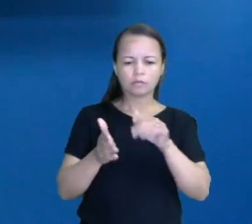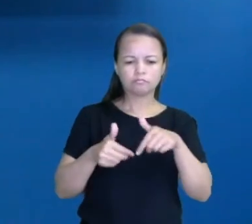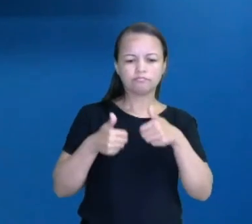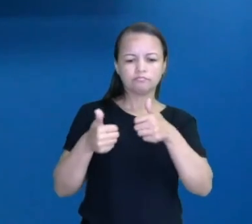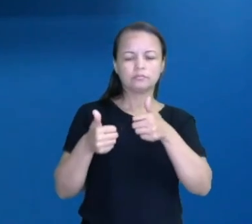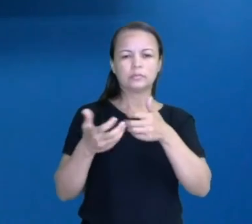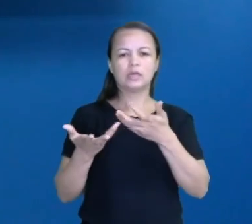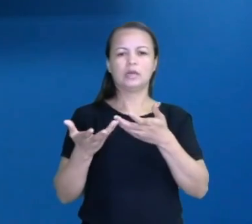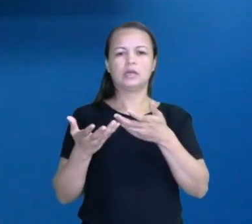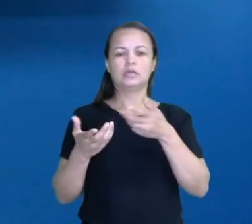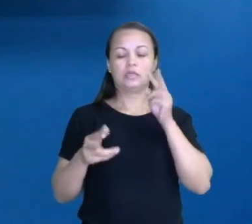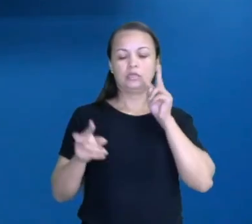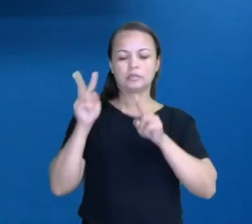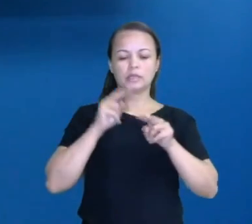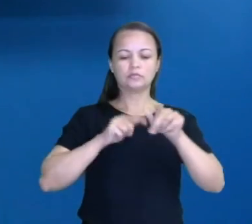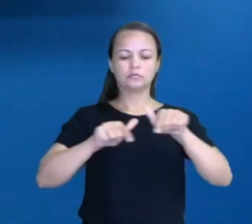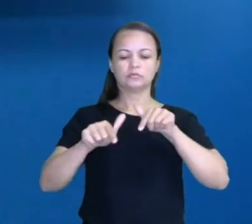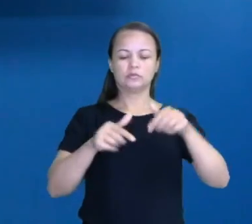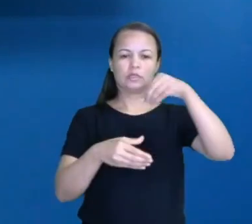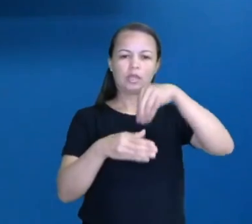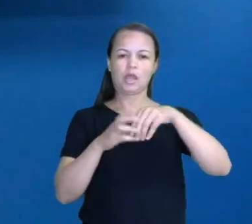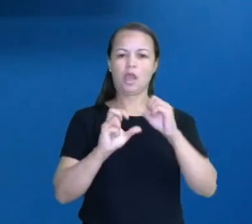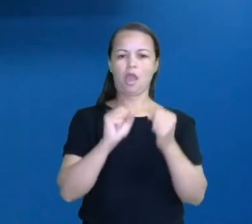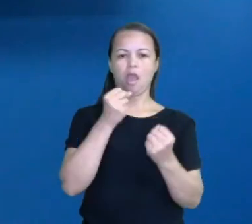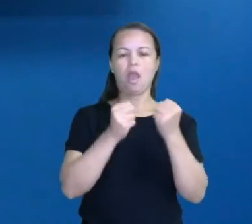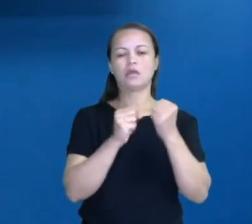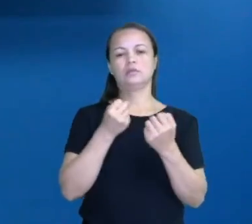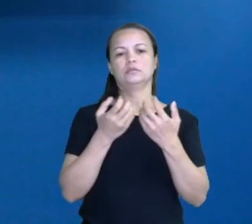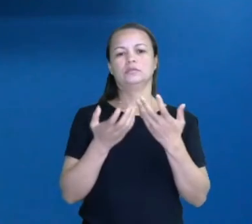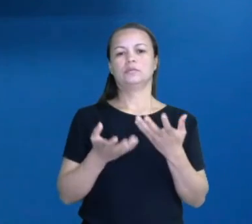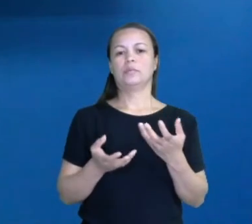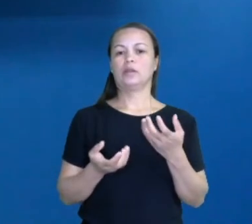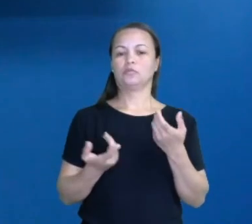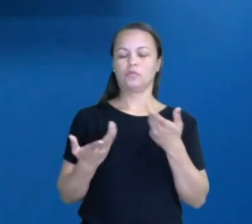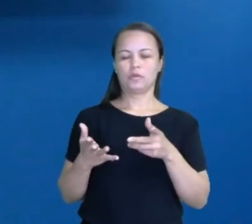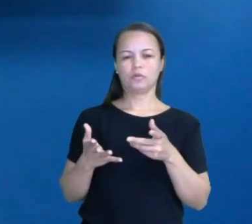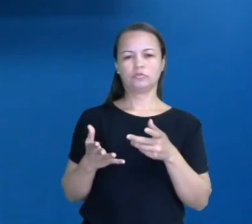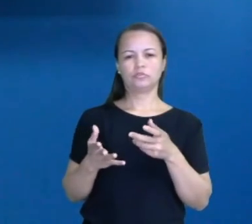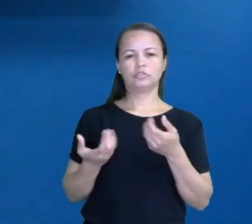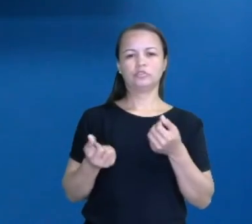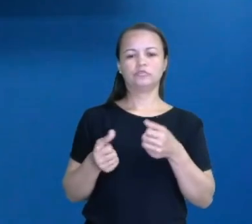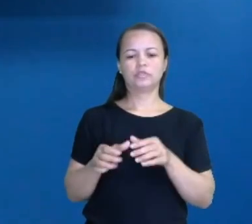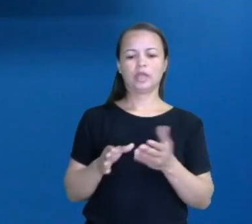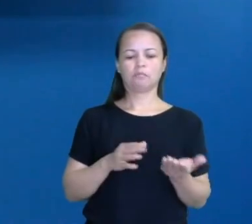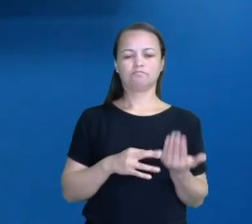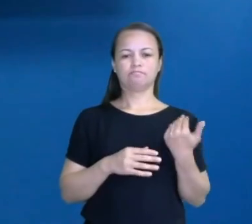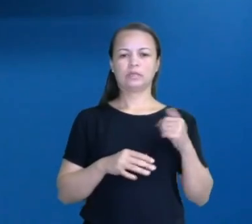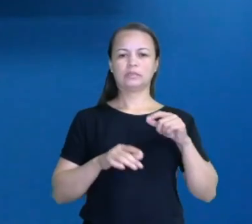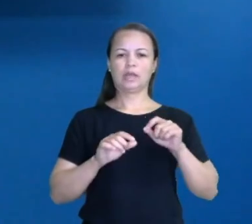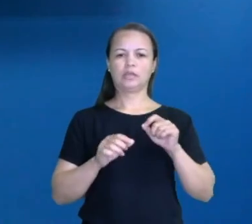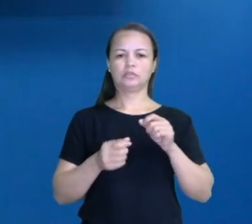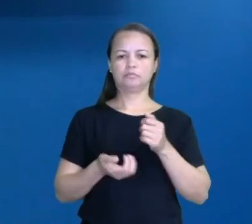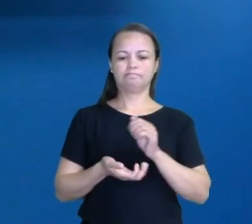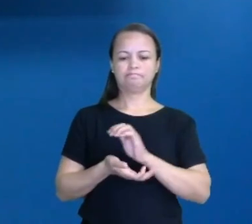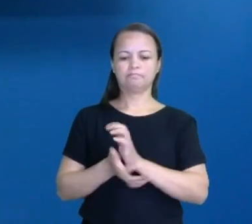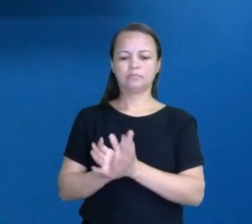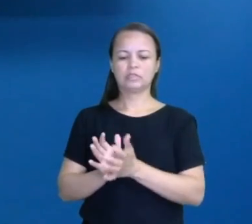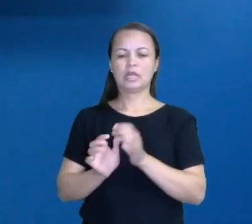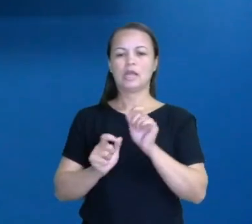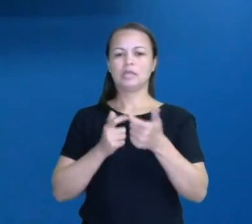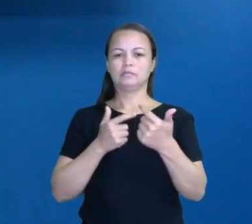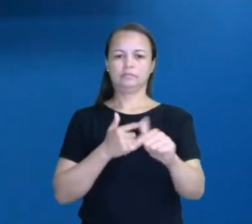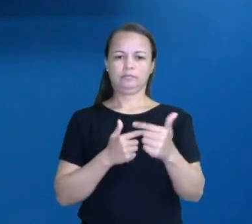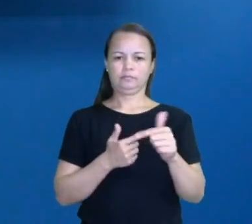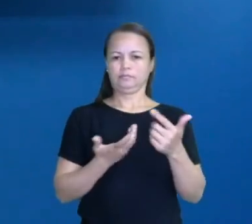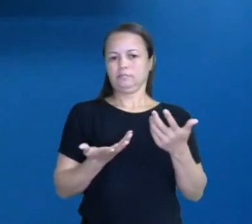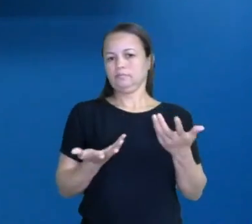o mercado de trabalho atende para não correr o risco de ficar para trás, obsoleto,